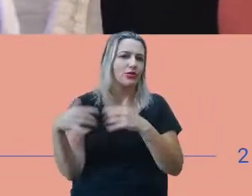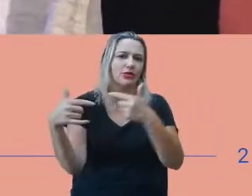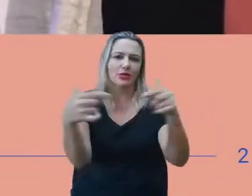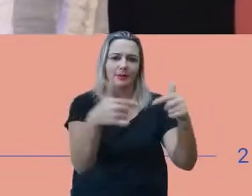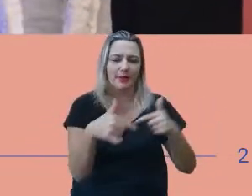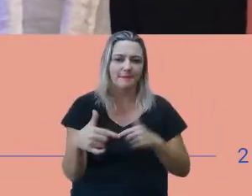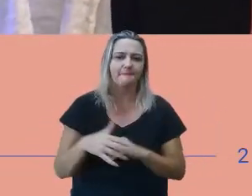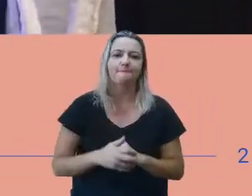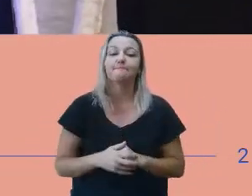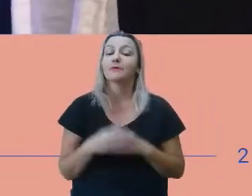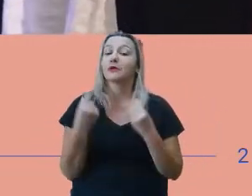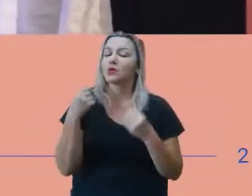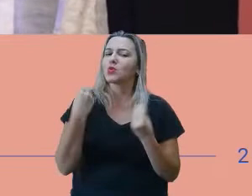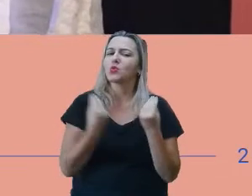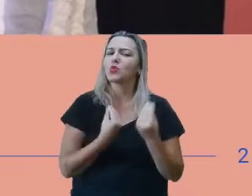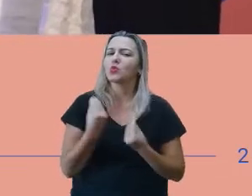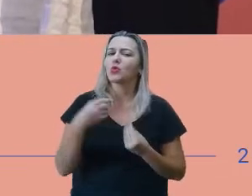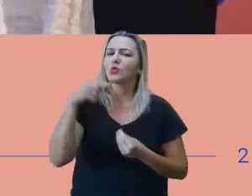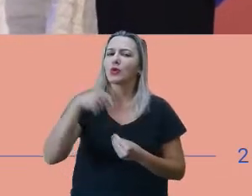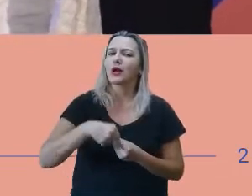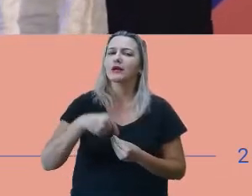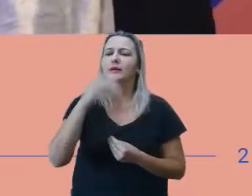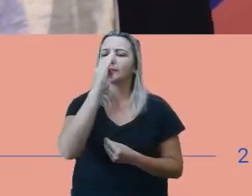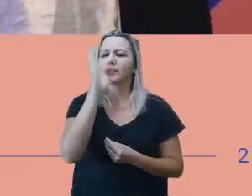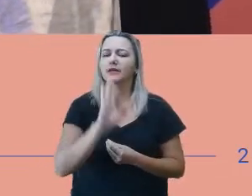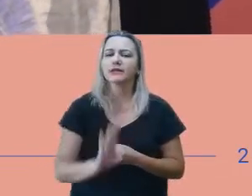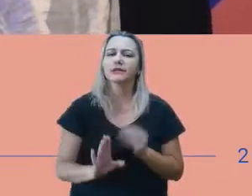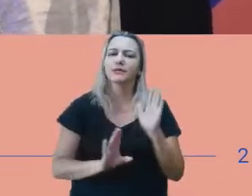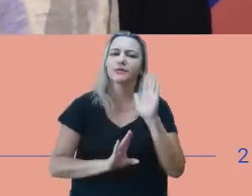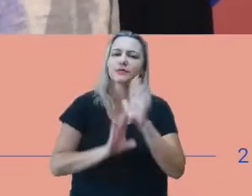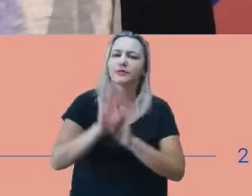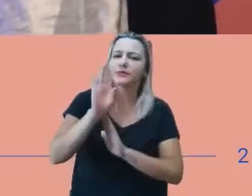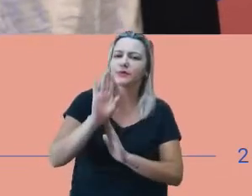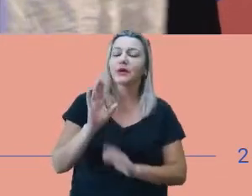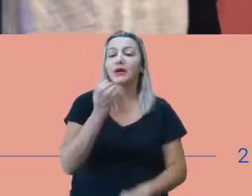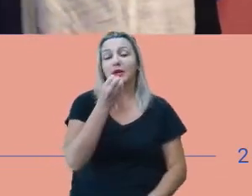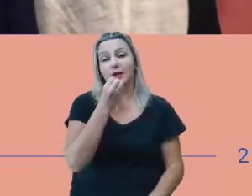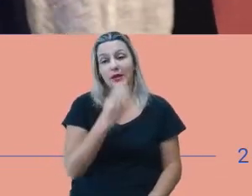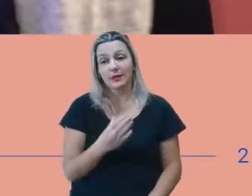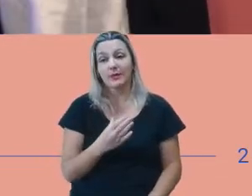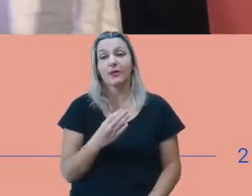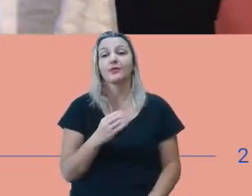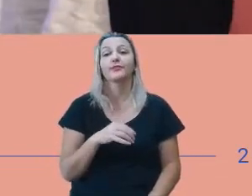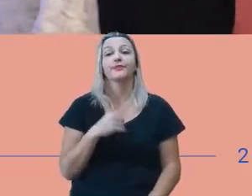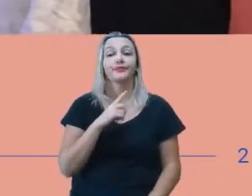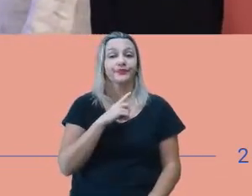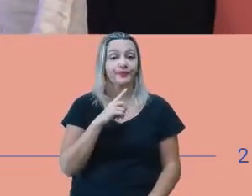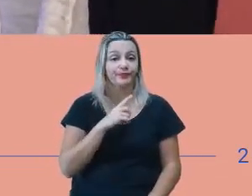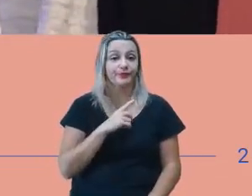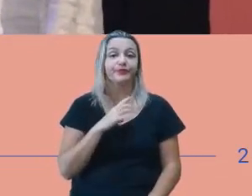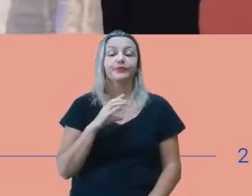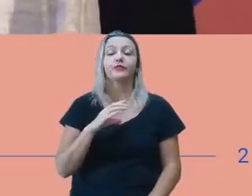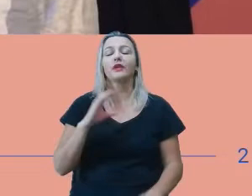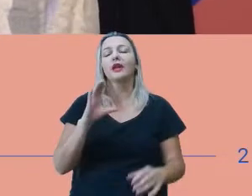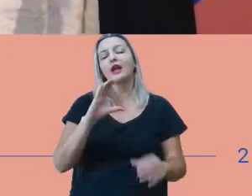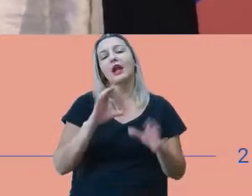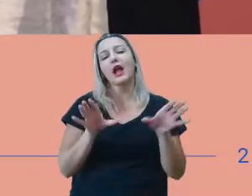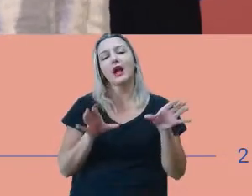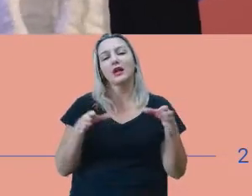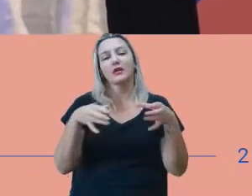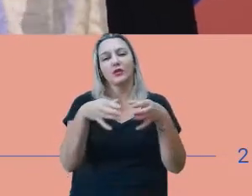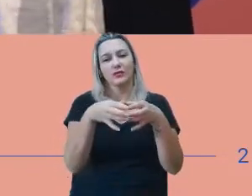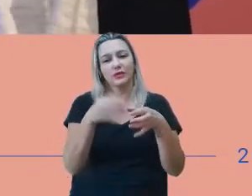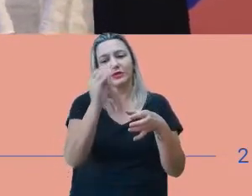ver evolução no Brasil né É É muito bom o que a Confederação Nacional das Indústrias está cada vez mais ativa